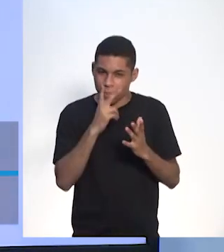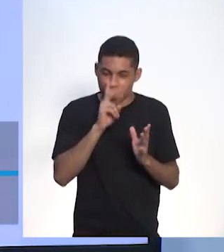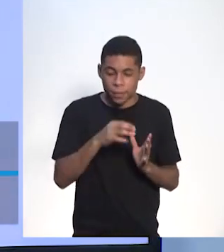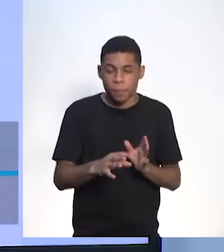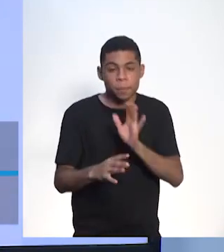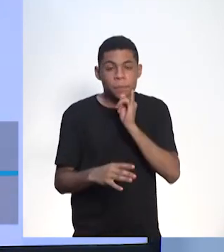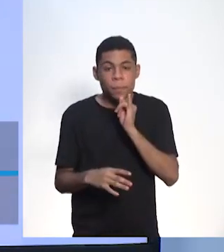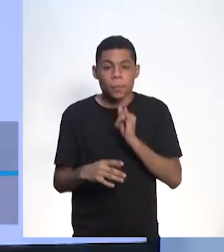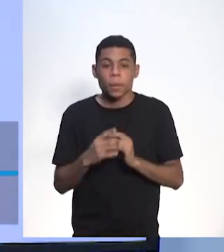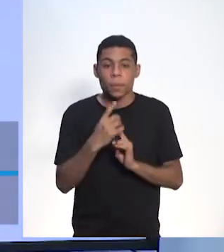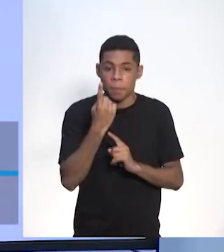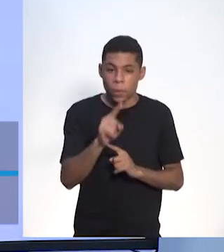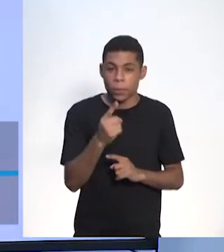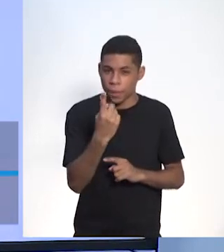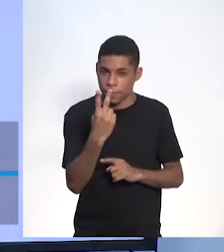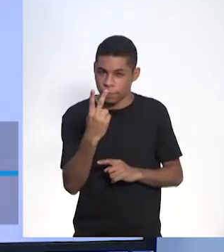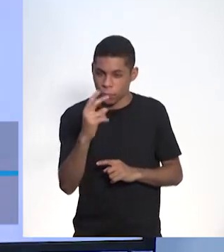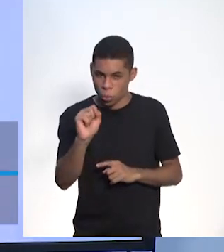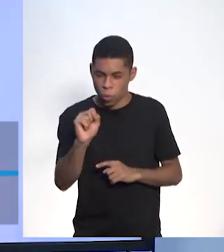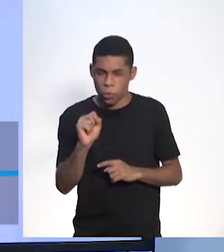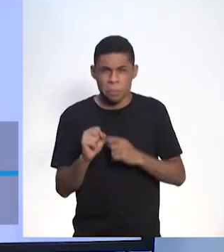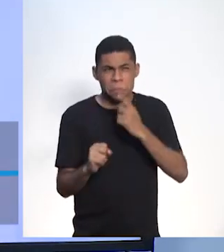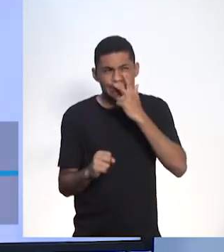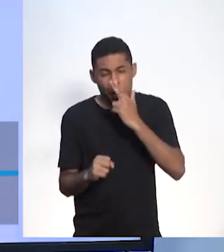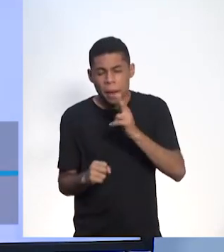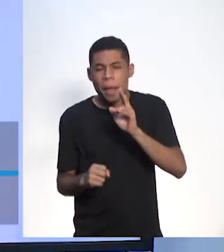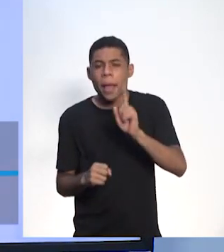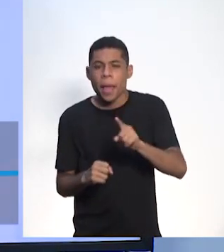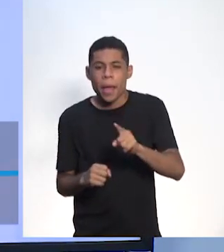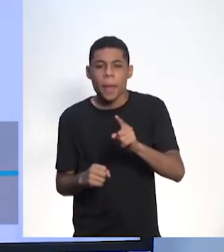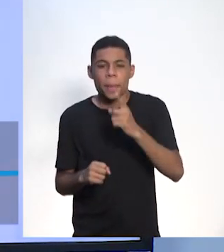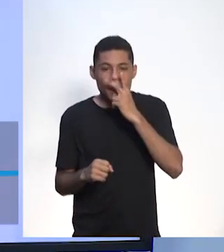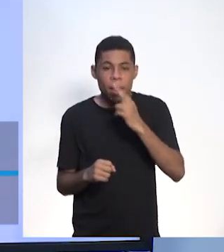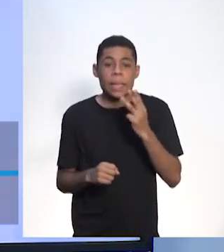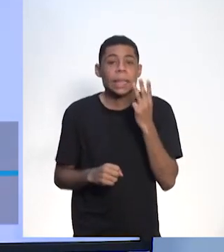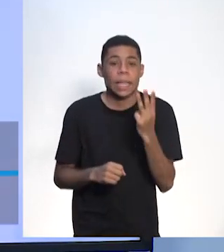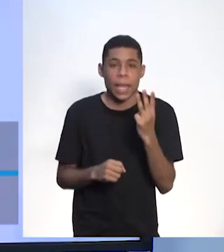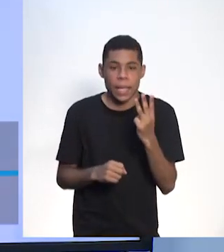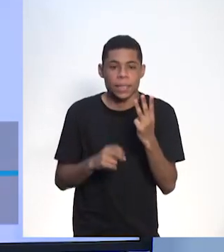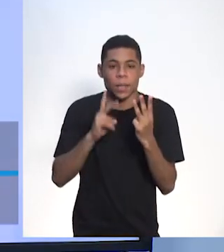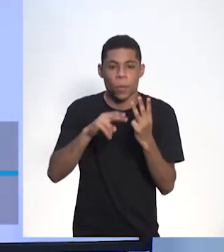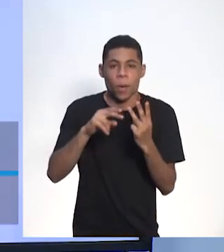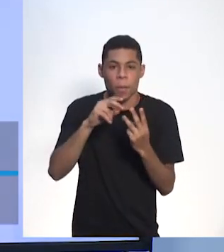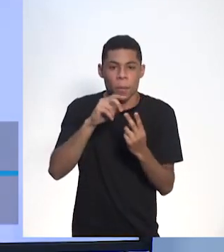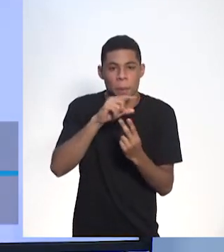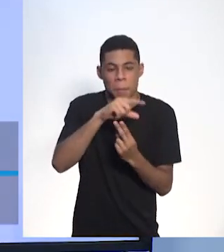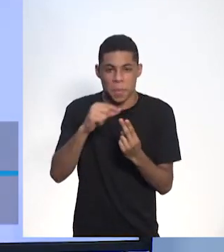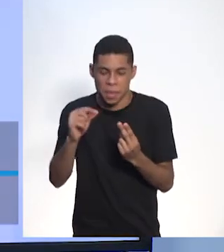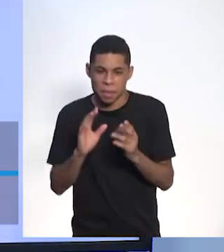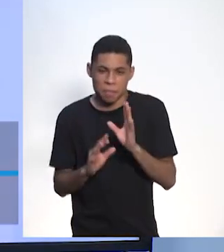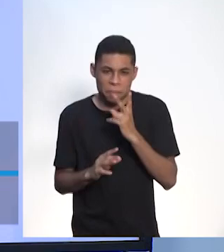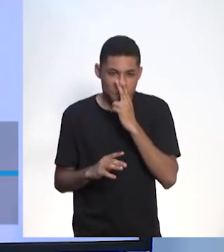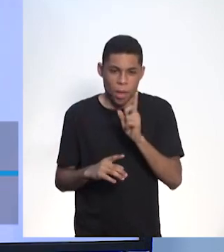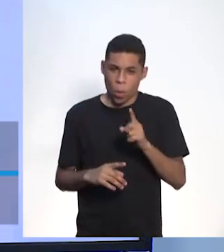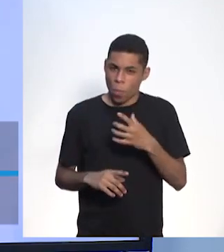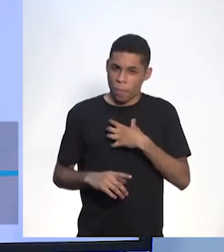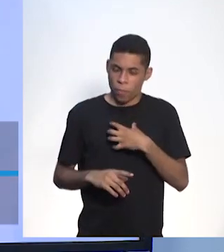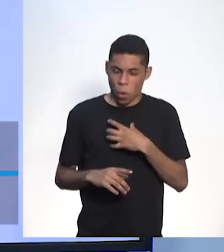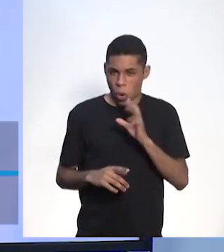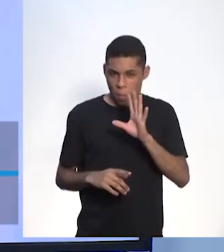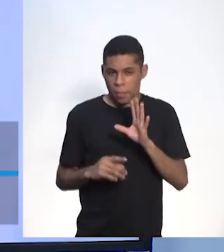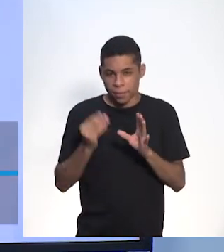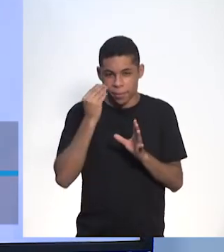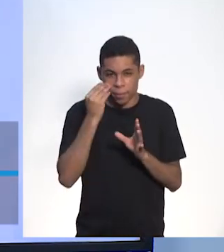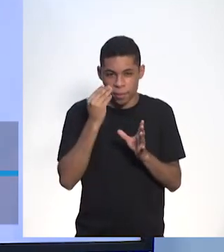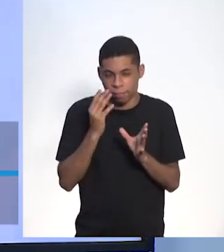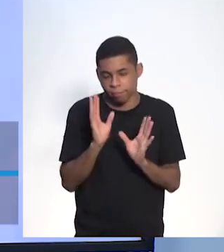né? Esse 1128 muito provavelmente deve ter utilizado o 3 como valor de pi. Pode ser também. Sim. É uma forma de Um enxergar também.